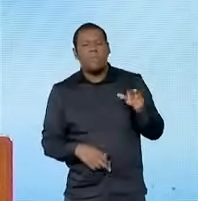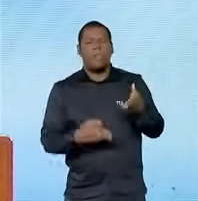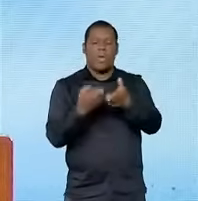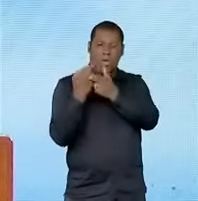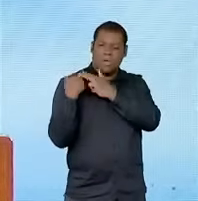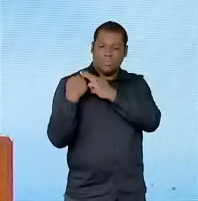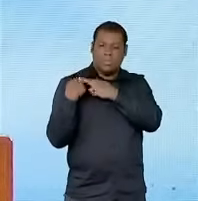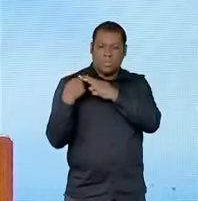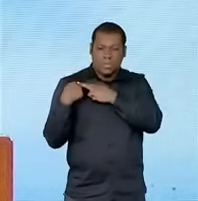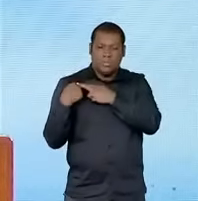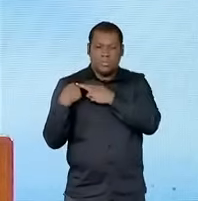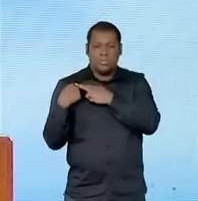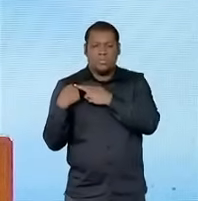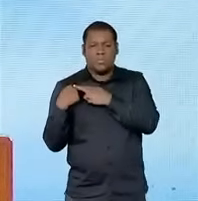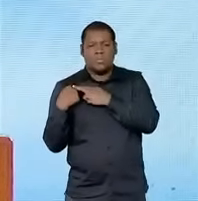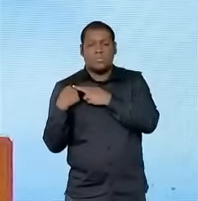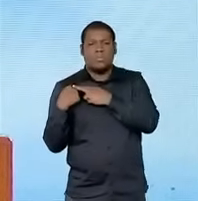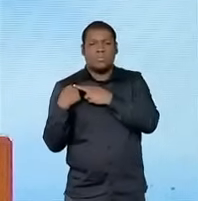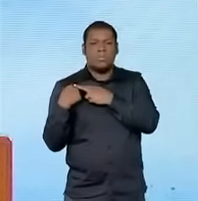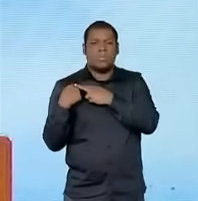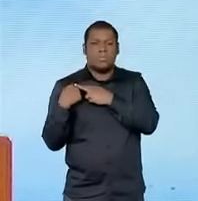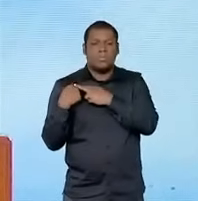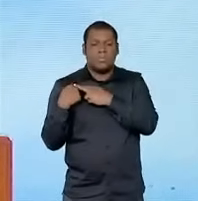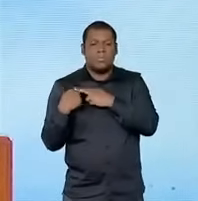responsável pelas respectivas pastas.